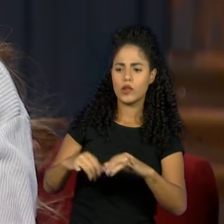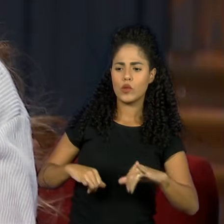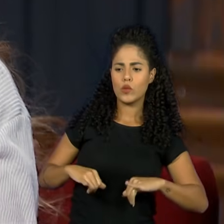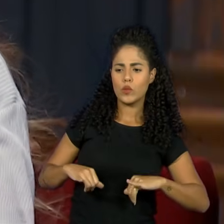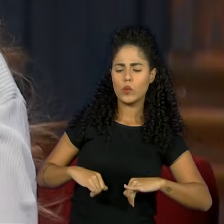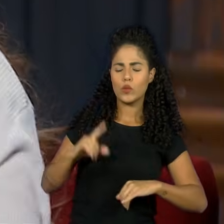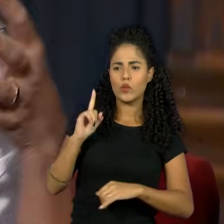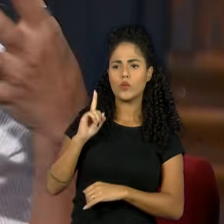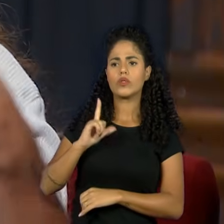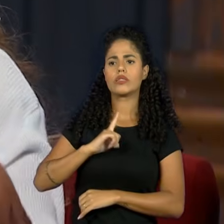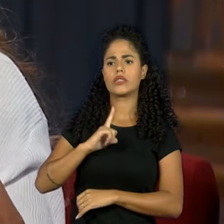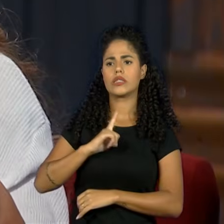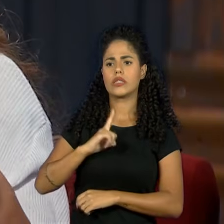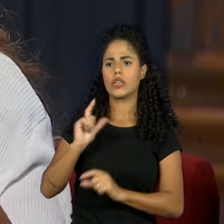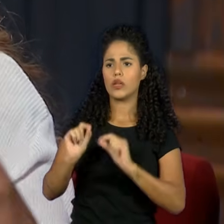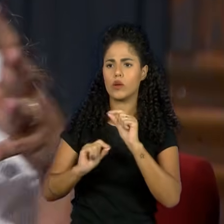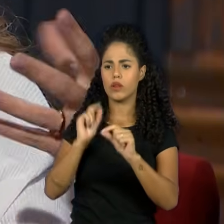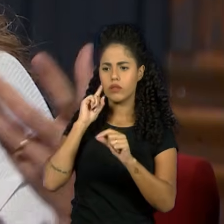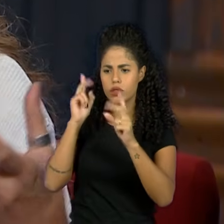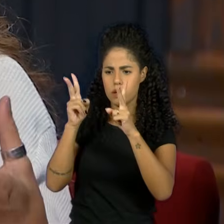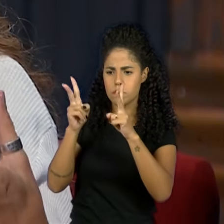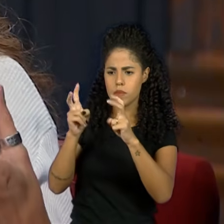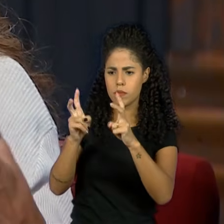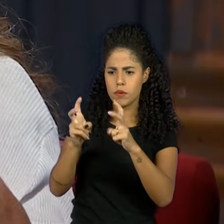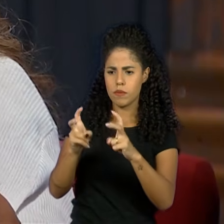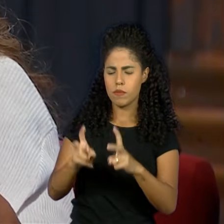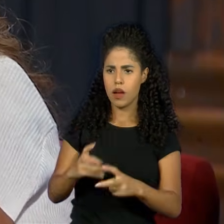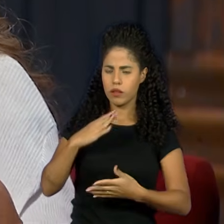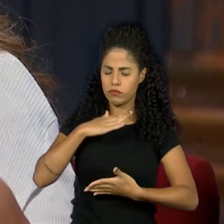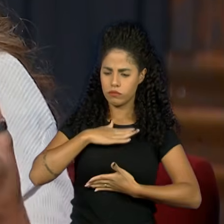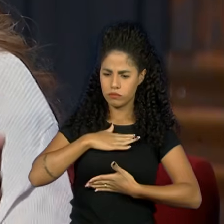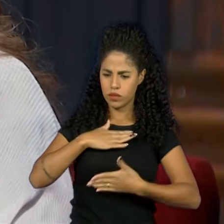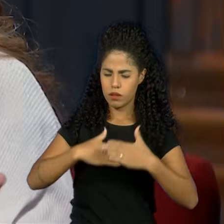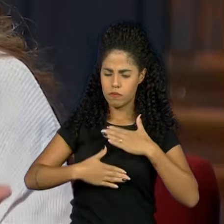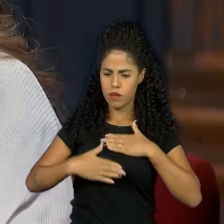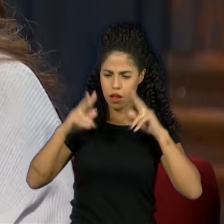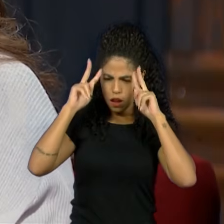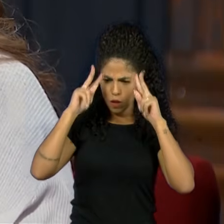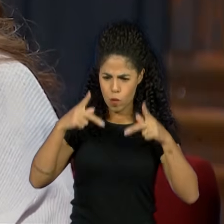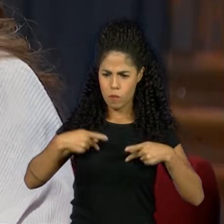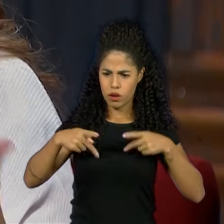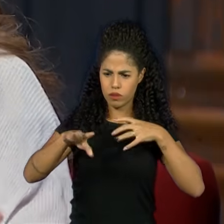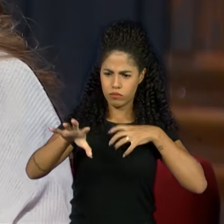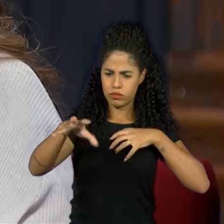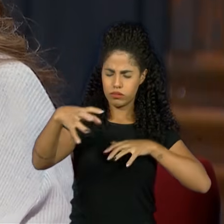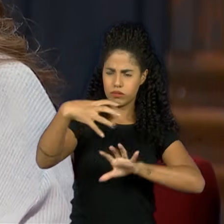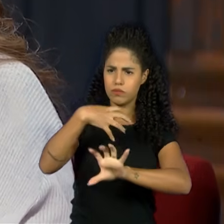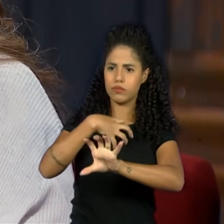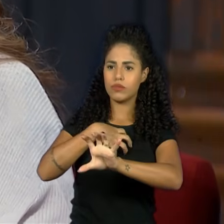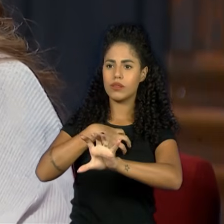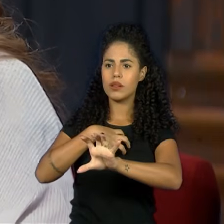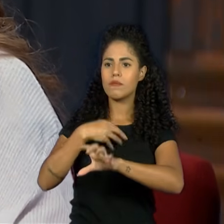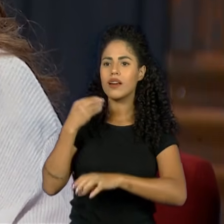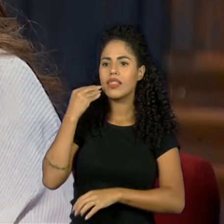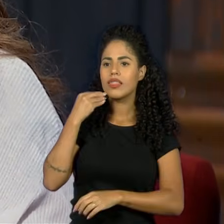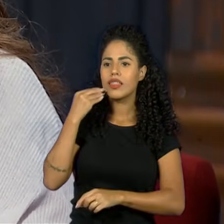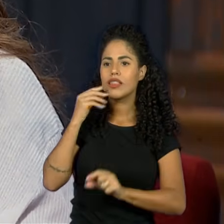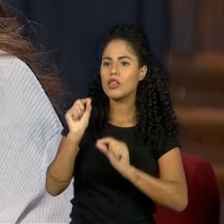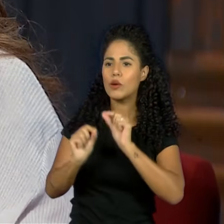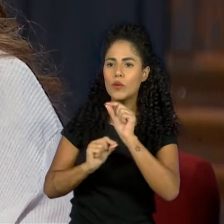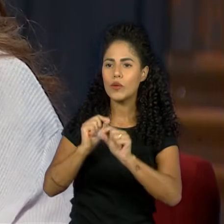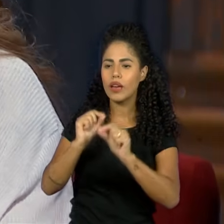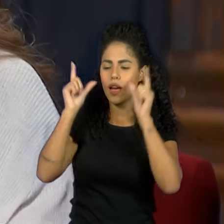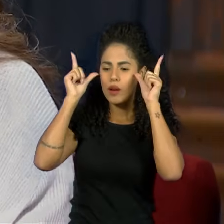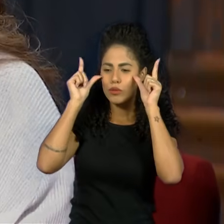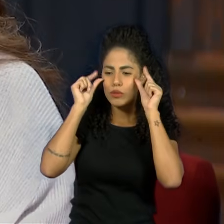todos os aspectos das dimensões humanas, você vai prover o cuidado para aliviar esse sofrimento.